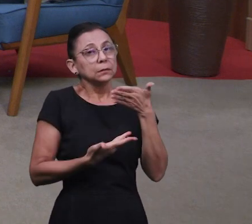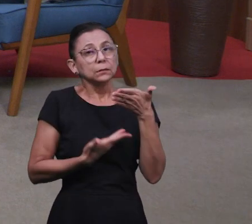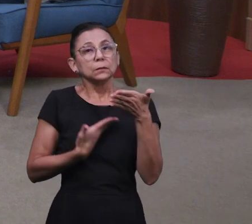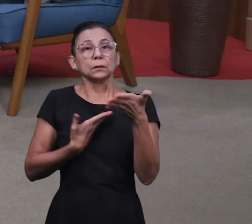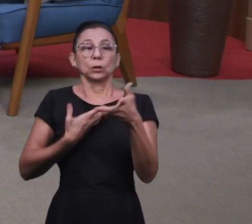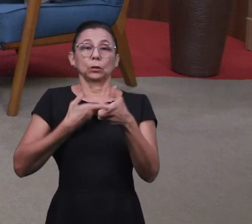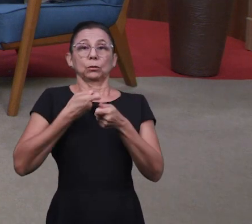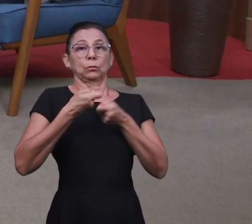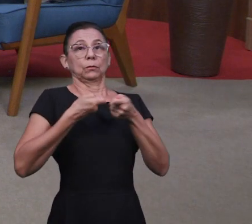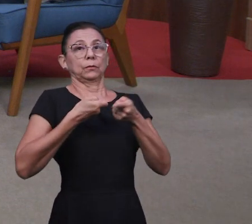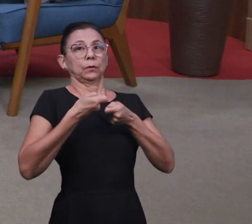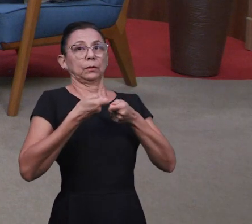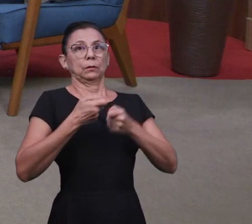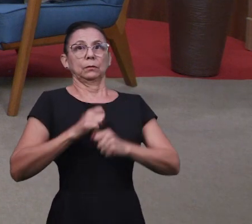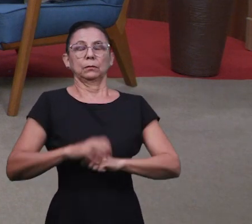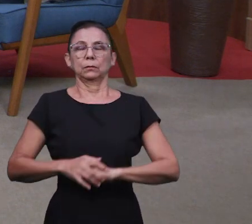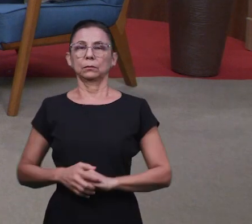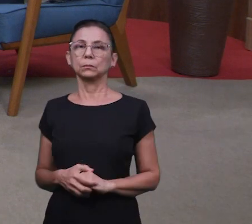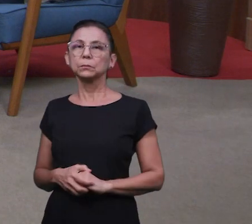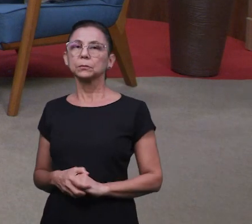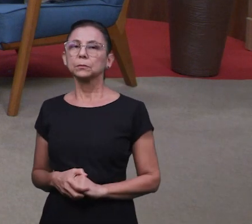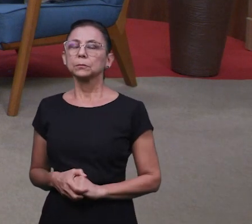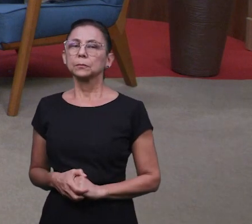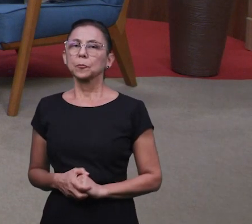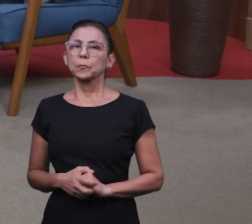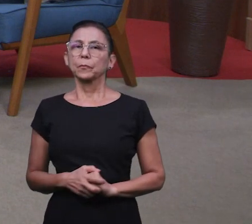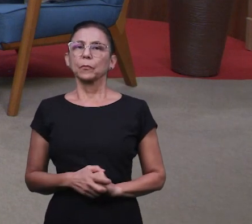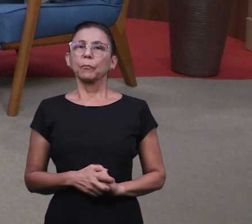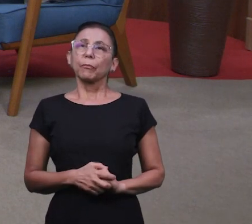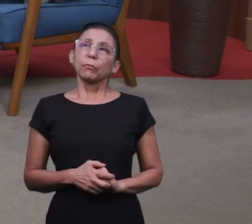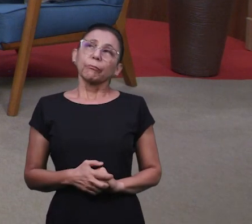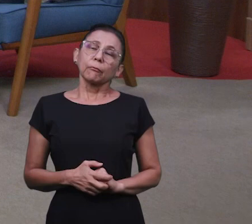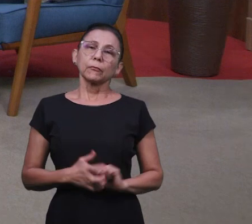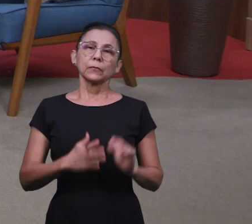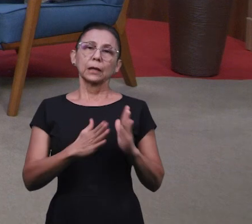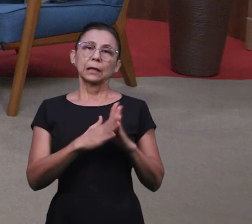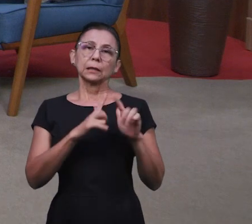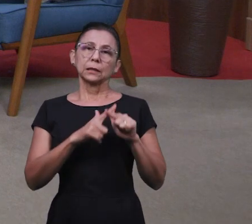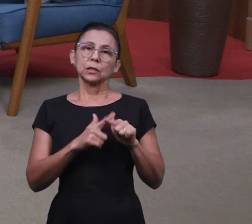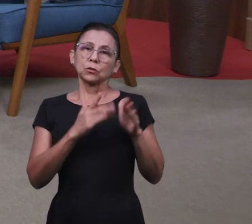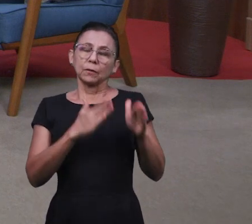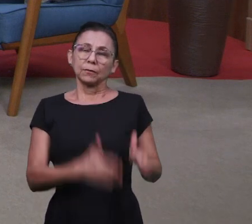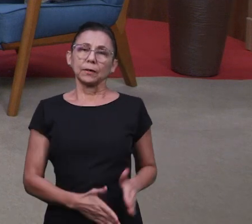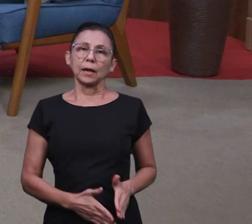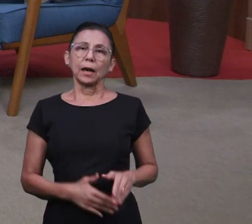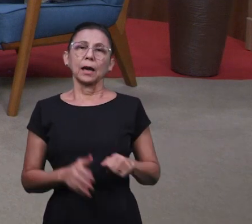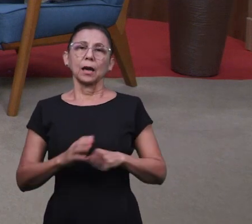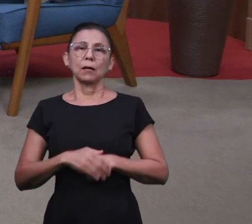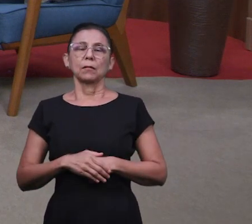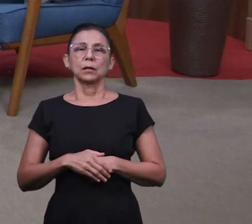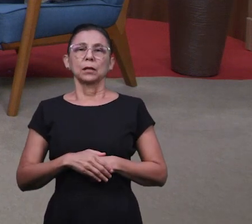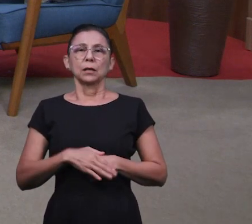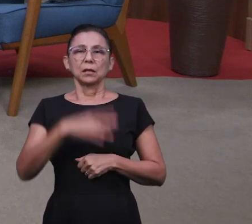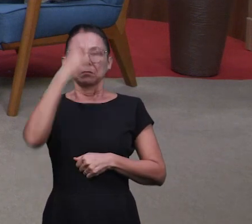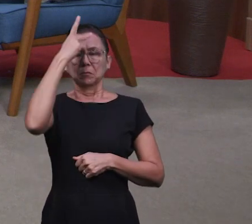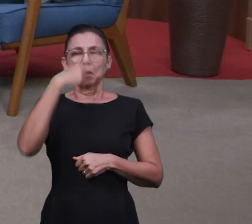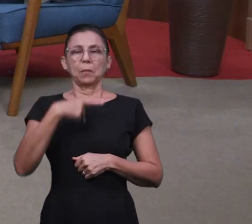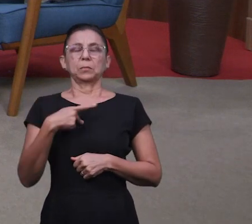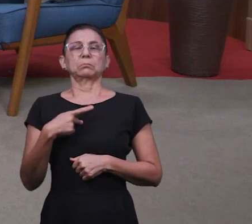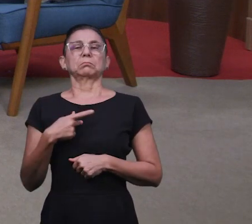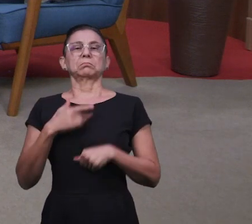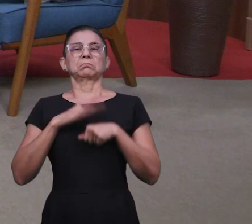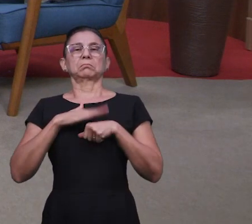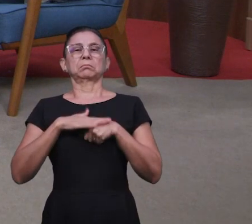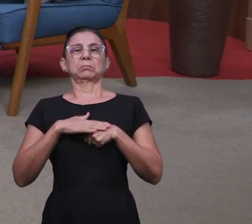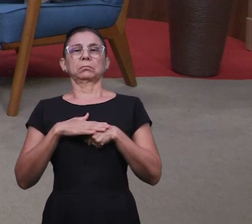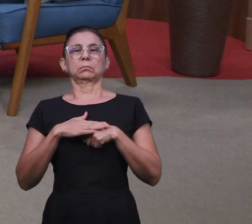igreja não está agindo, a igreja fiel não está vivendo segundo a sua vontade, o que está na sua